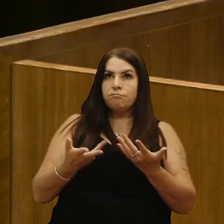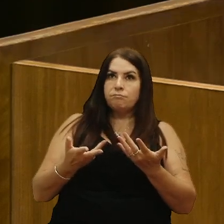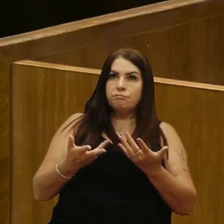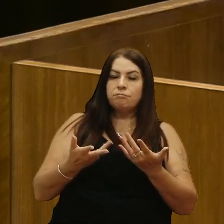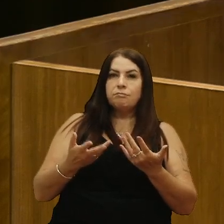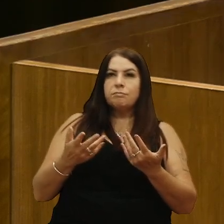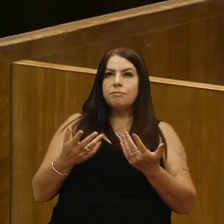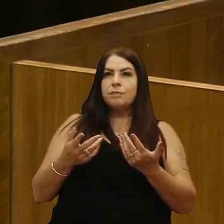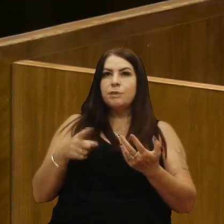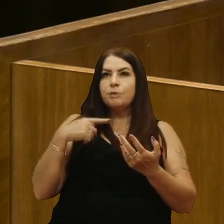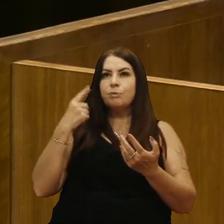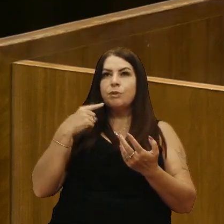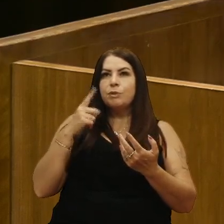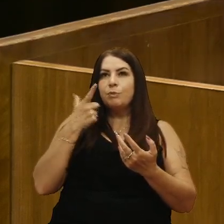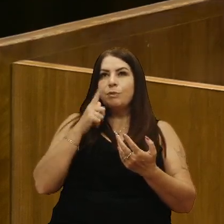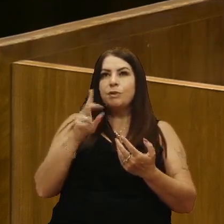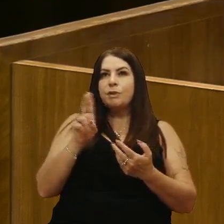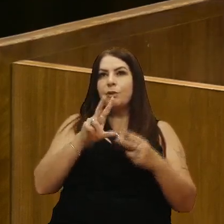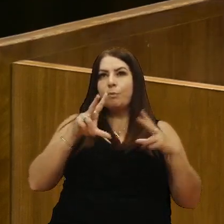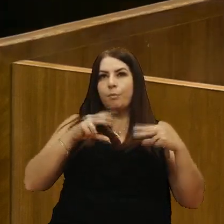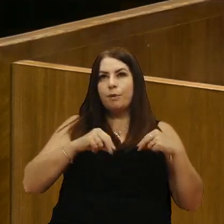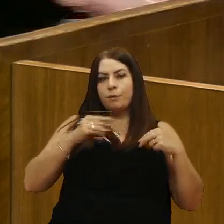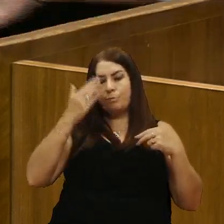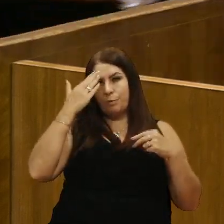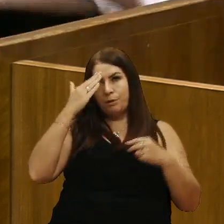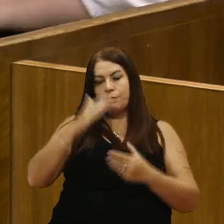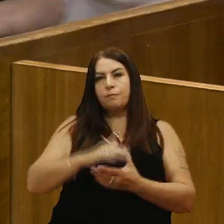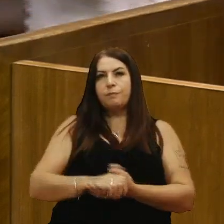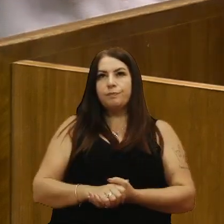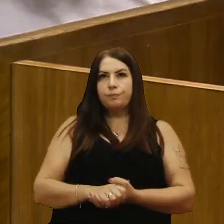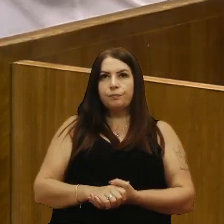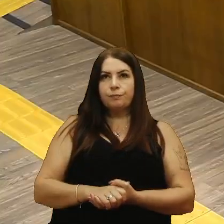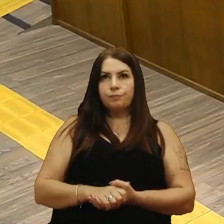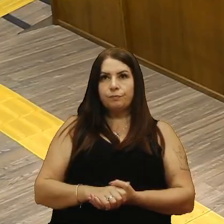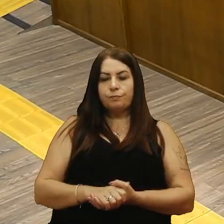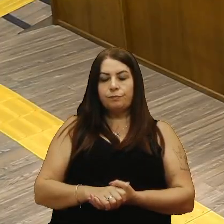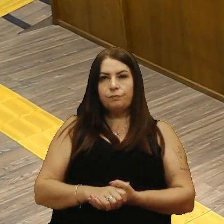os nossos deputados não teriam mérito. Seria isso. Muito obrigada. Obrigado, vereador.